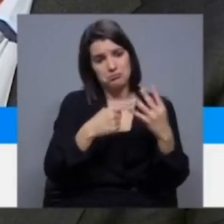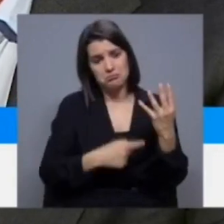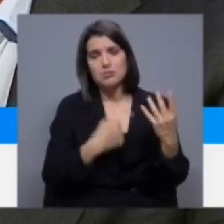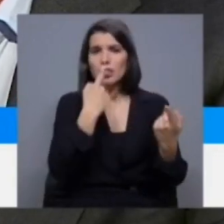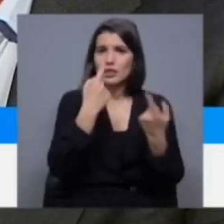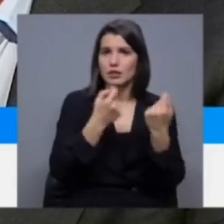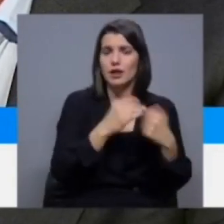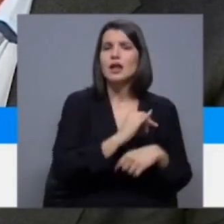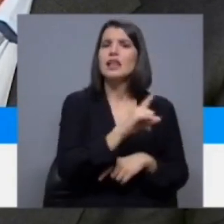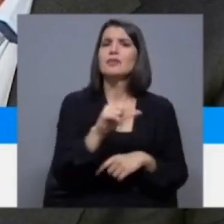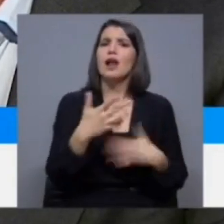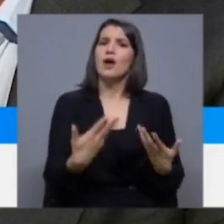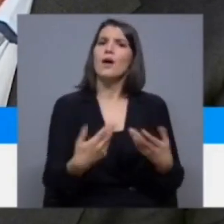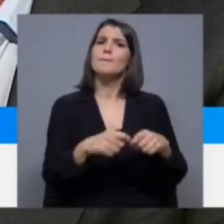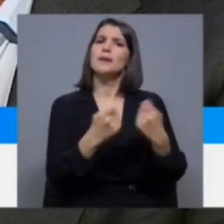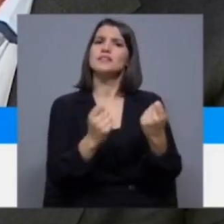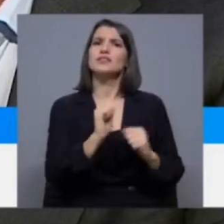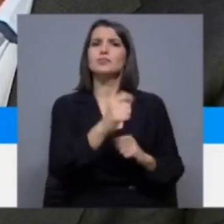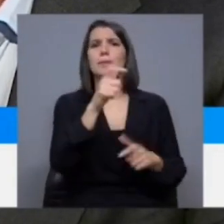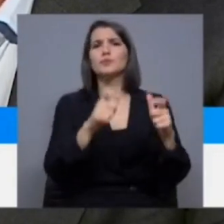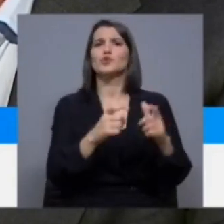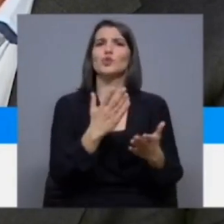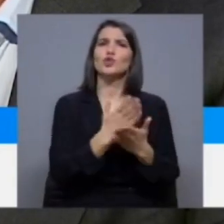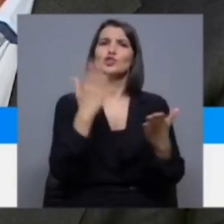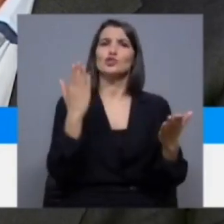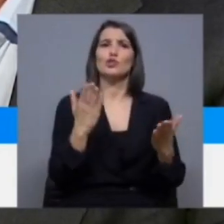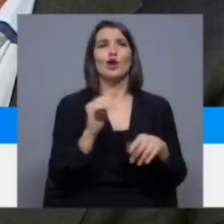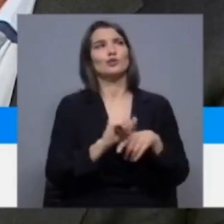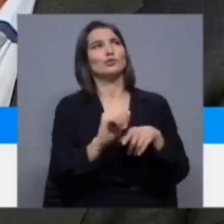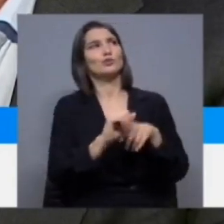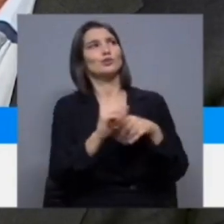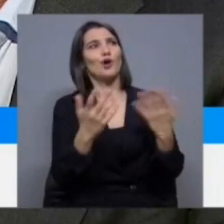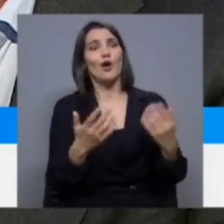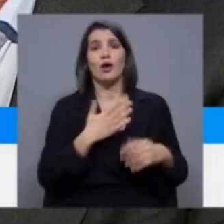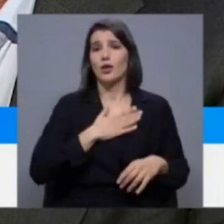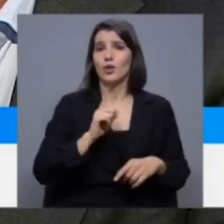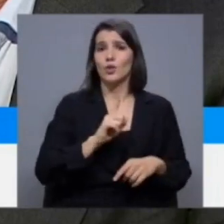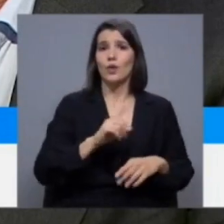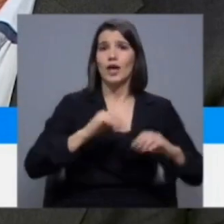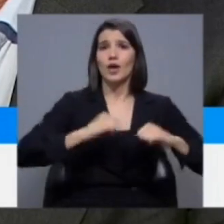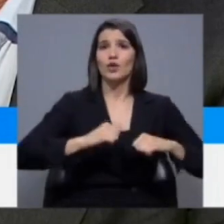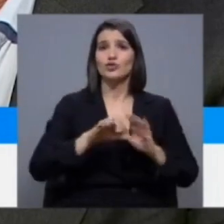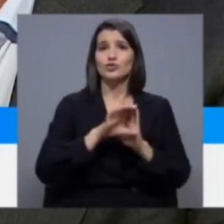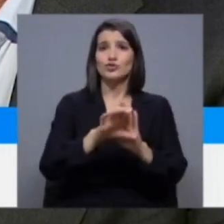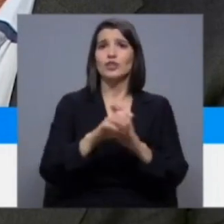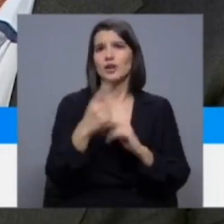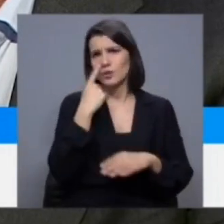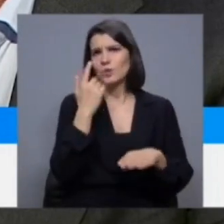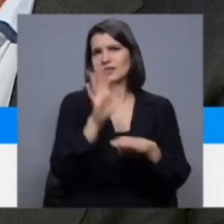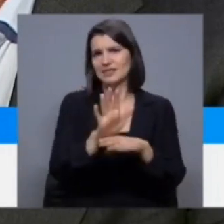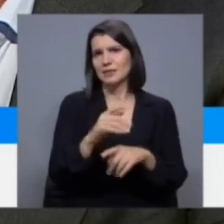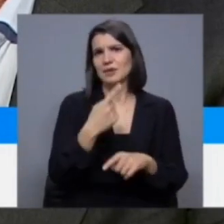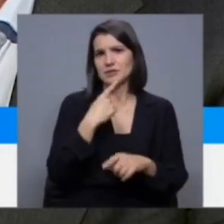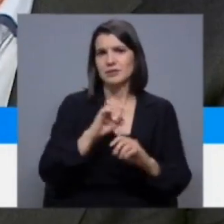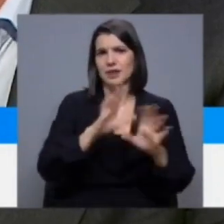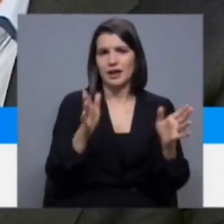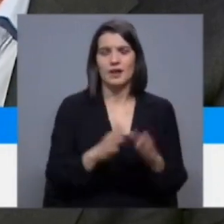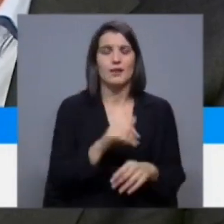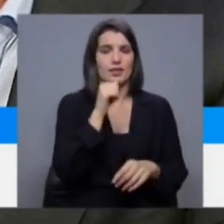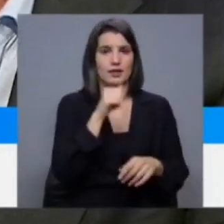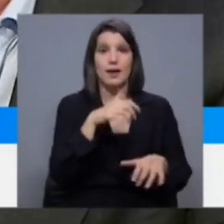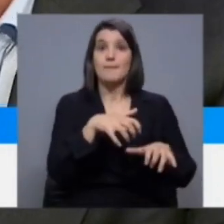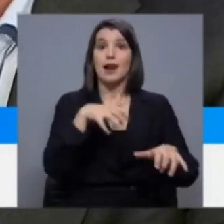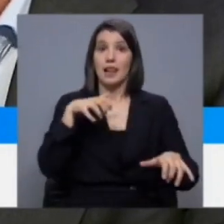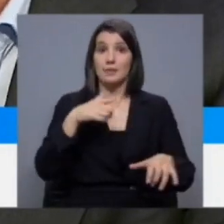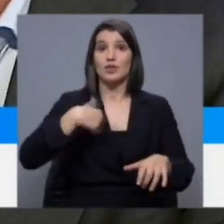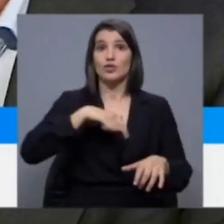comuns a iniciativa liberal de hoje é o parte dos privilegiados basicamente e por isso é que não quer acordos que eu chego eu vou dar um exemplo fica muito claro sempre que no